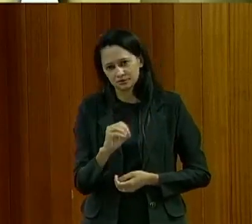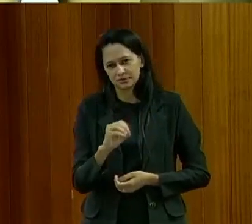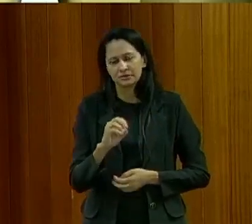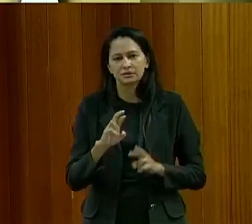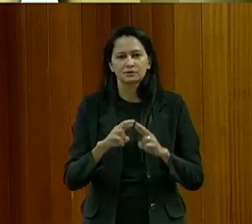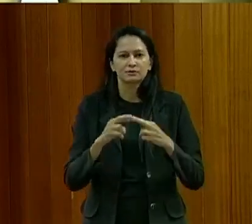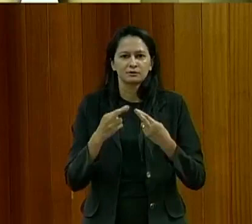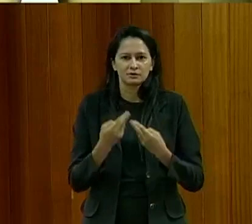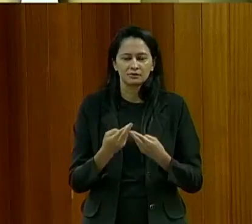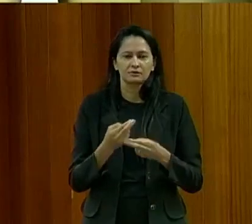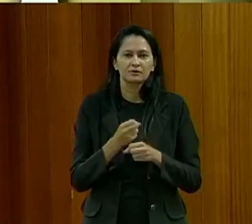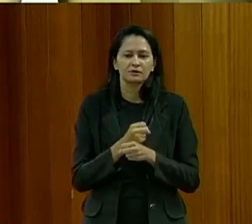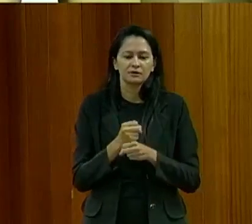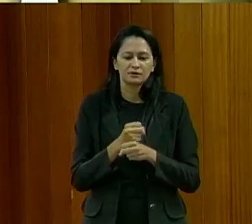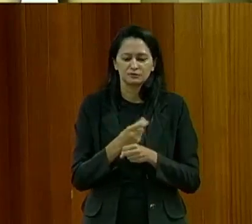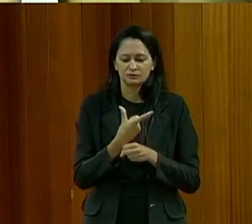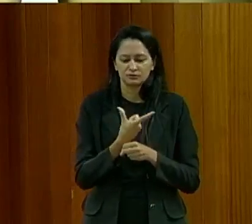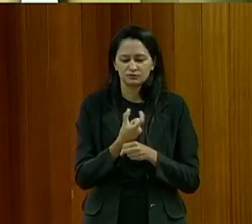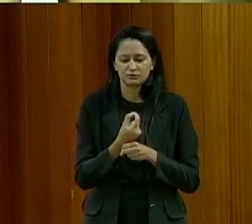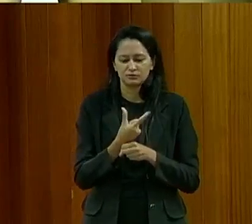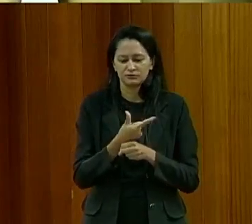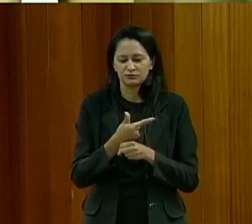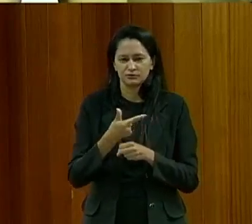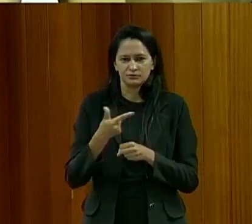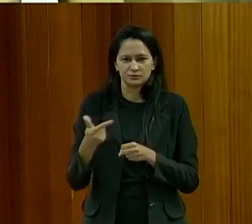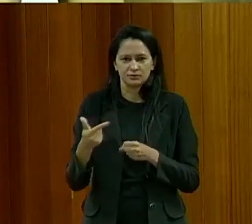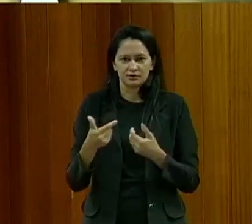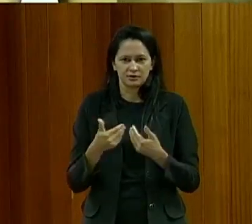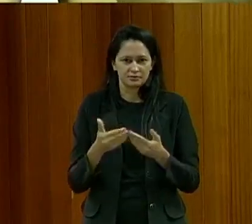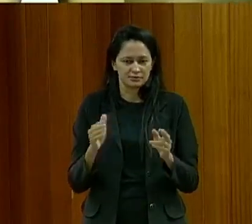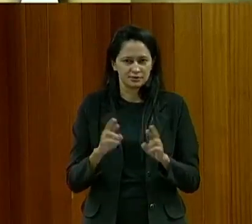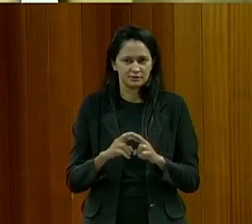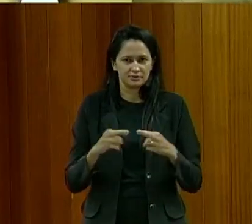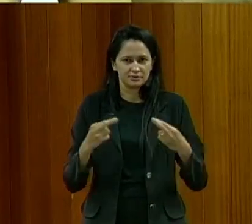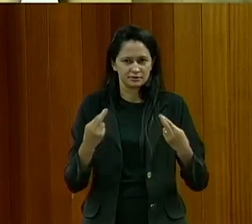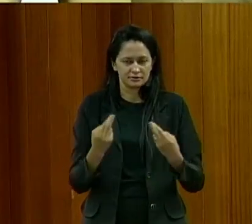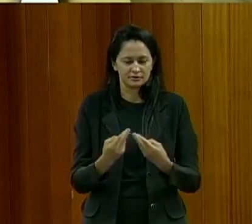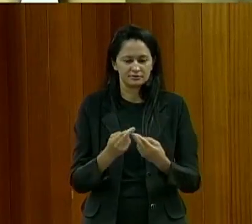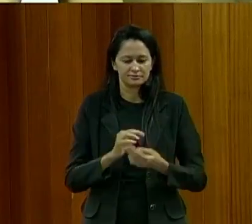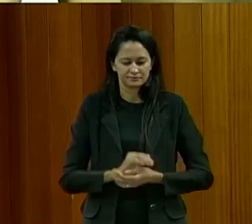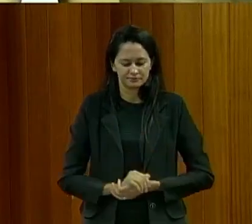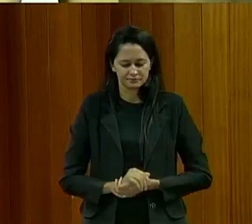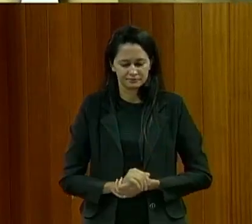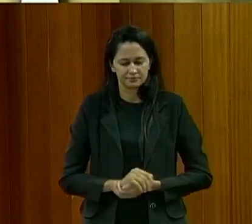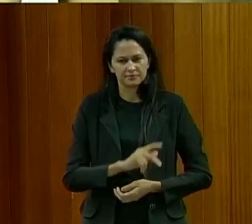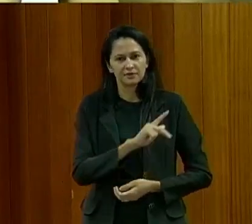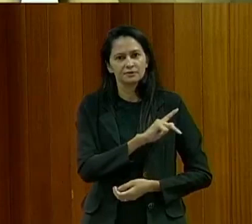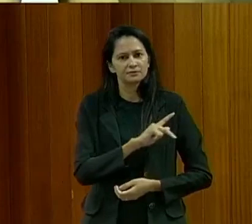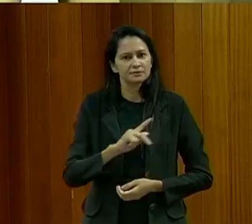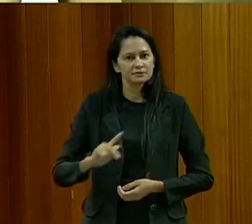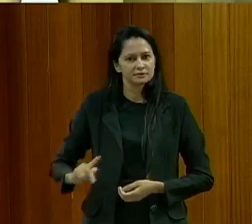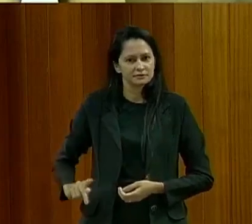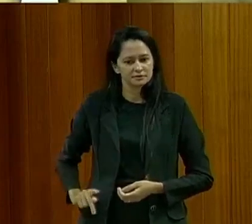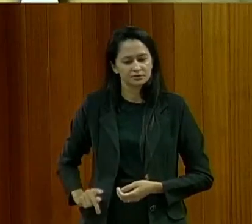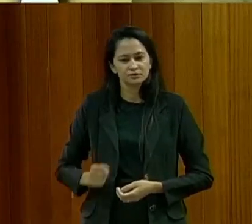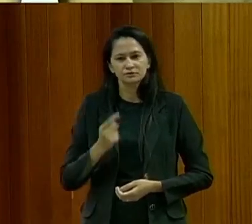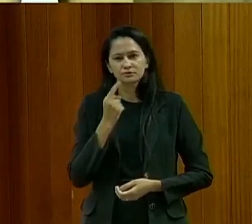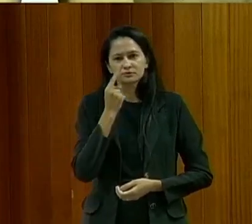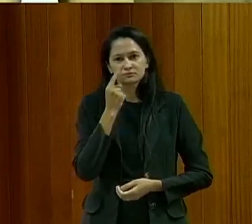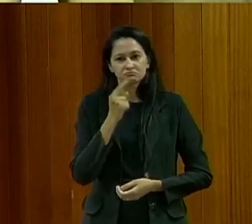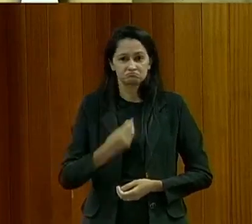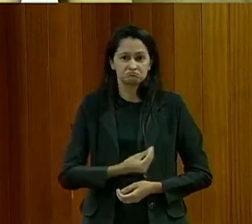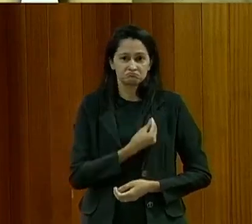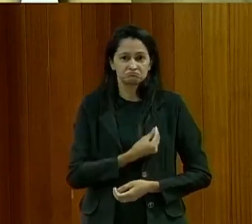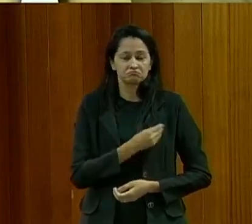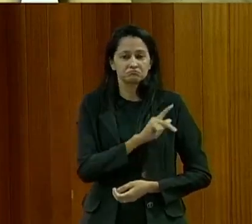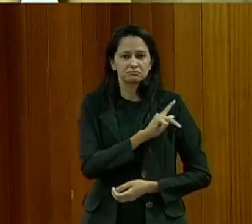ano da 19ª legislação, presidente pelo senhor, presidida pelo